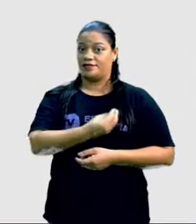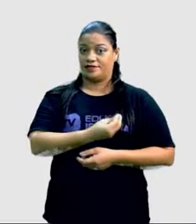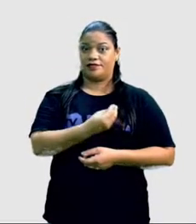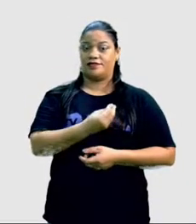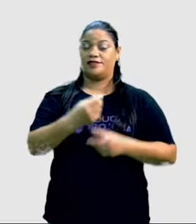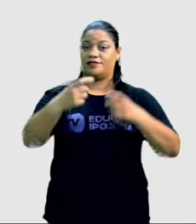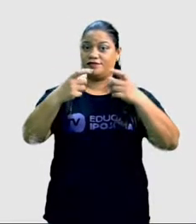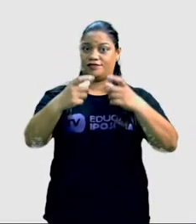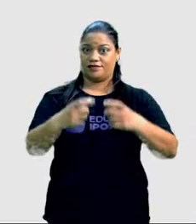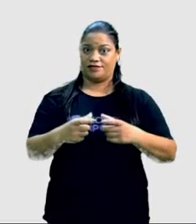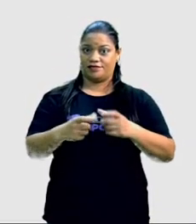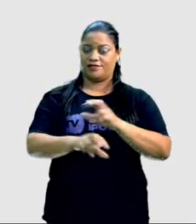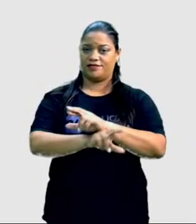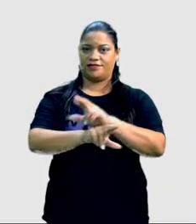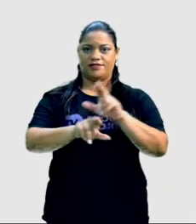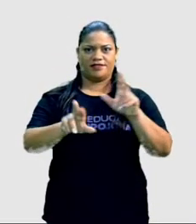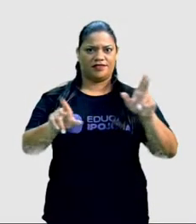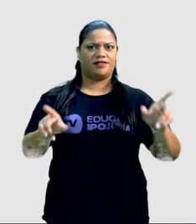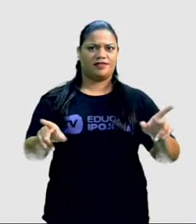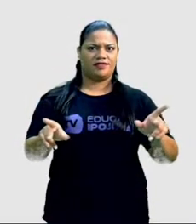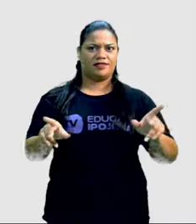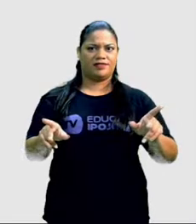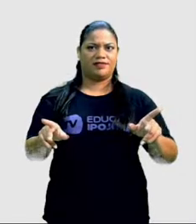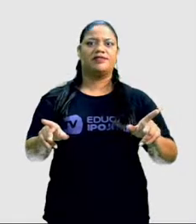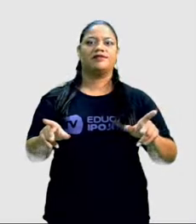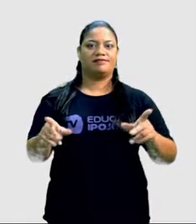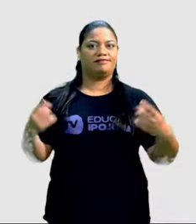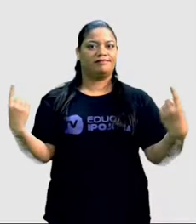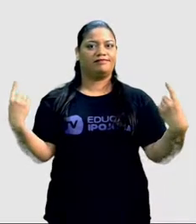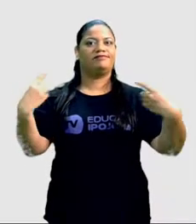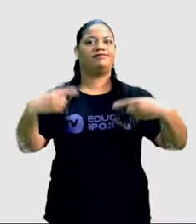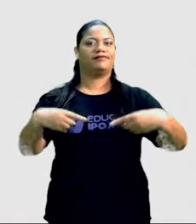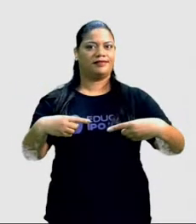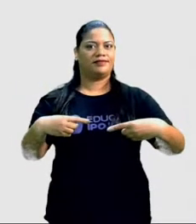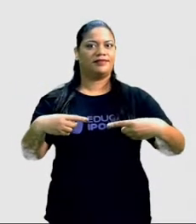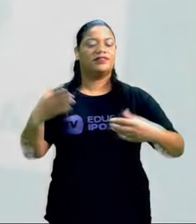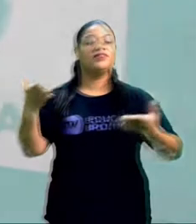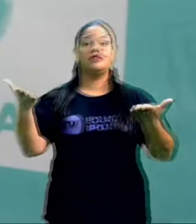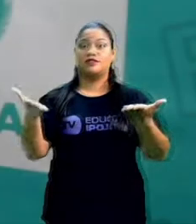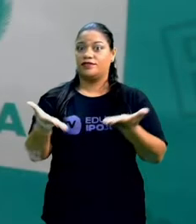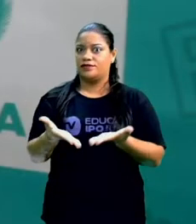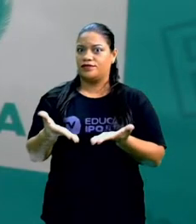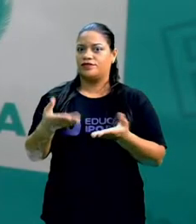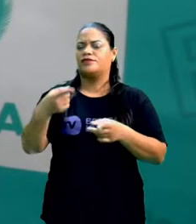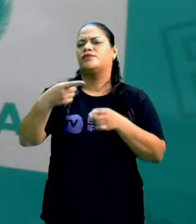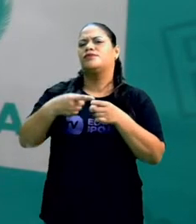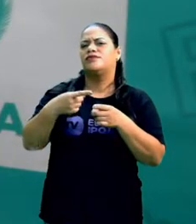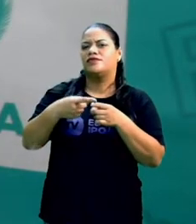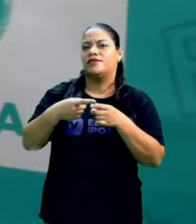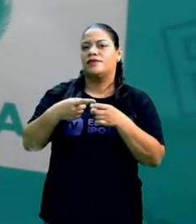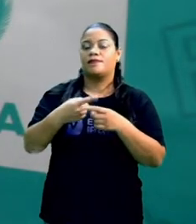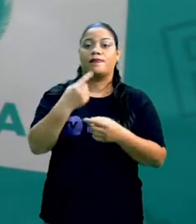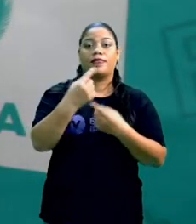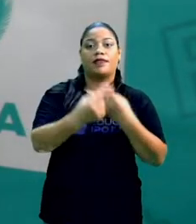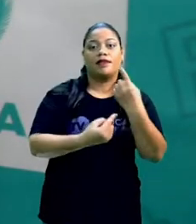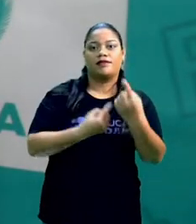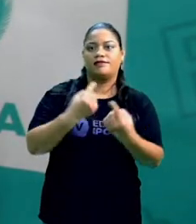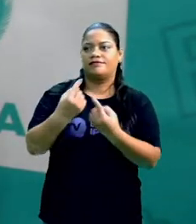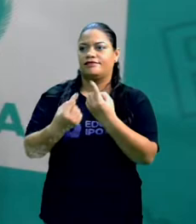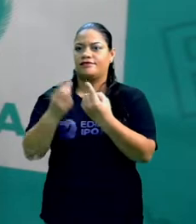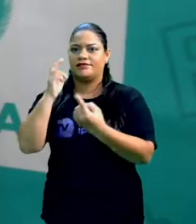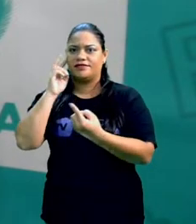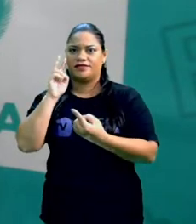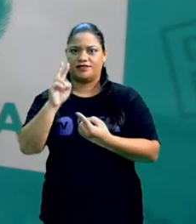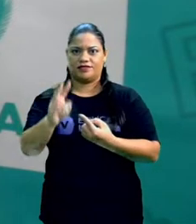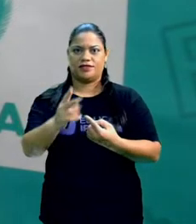um ambiente de diversidade, ele é um dos principais desafios contemporâneos. Por quê, tia? Cada vez mais a gente vai